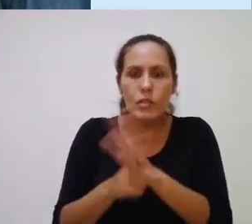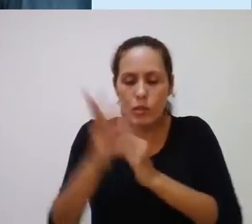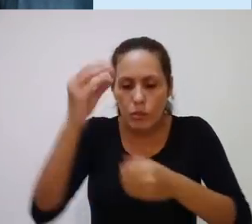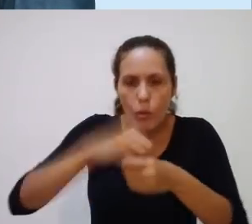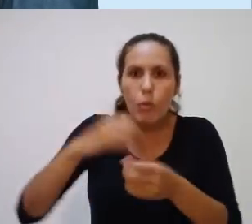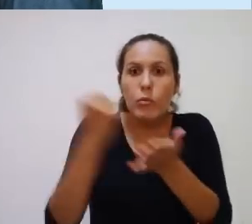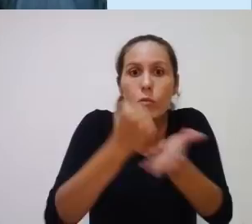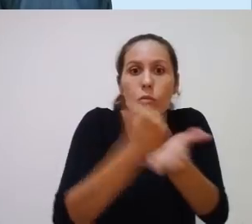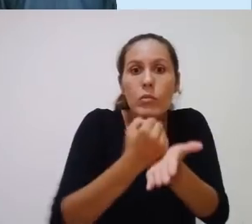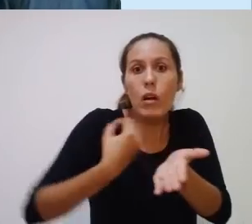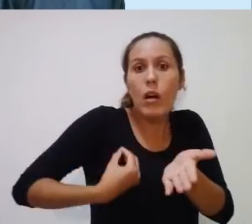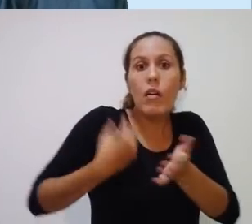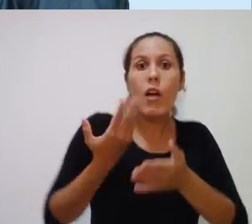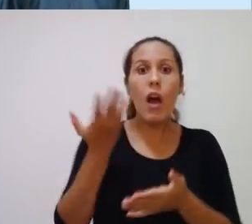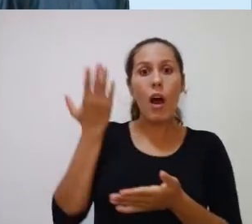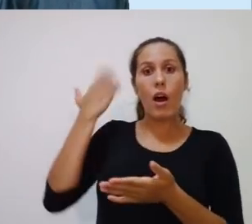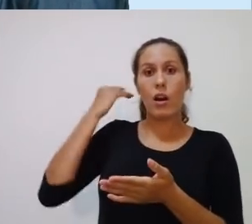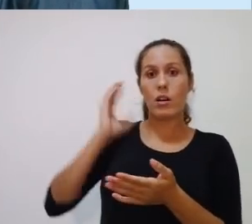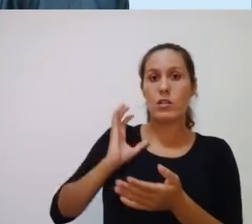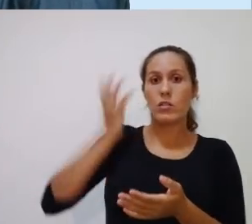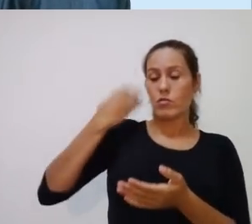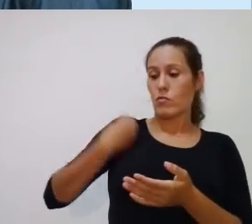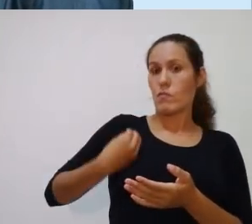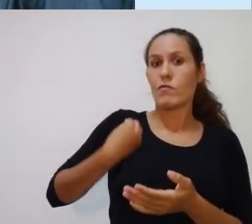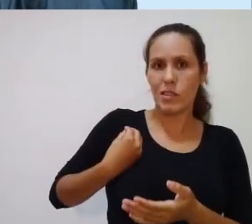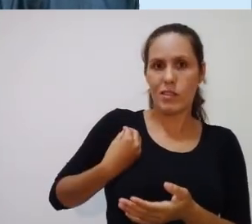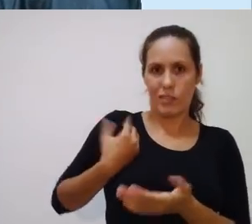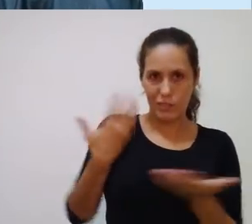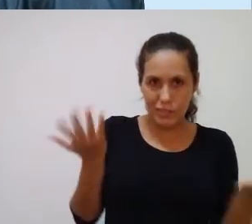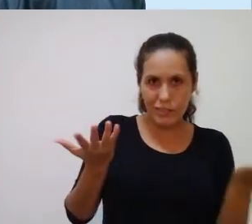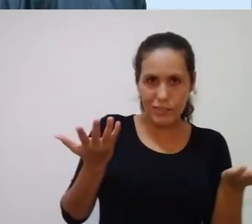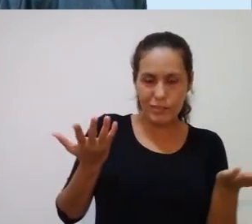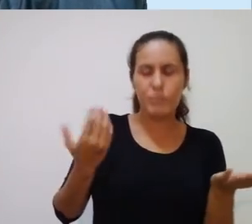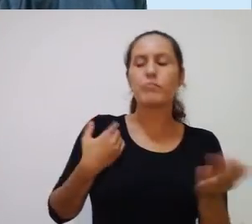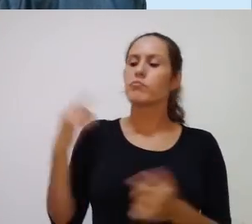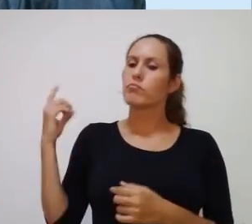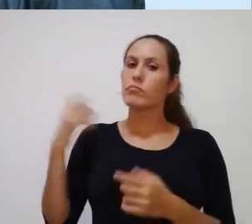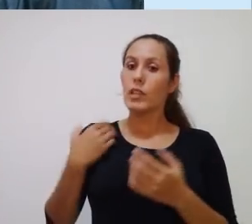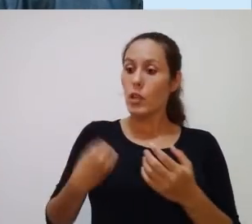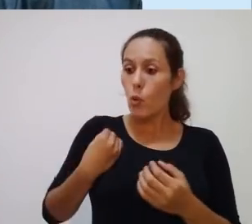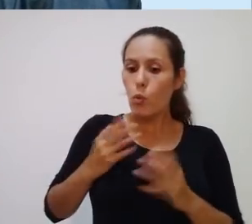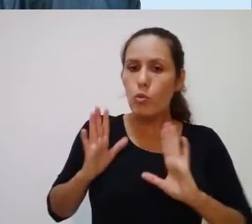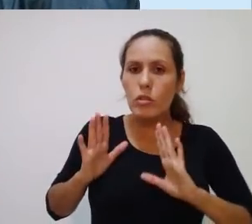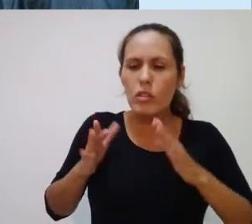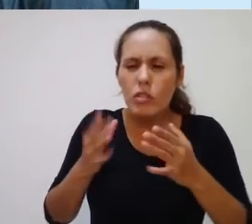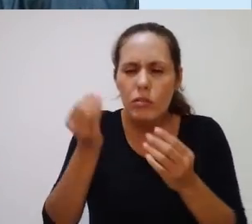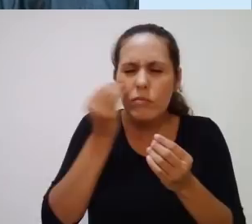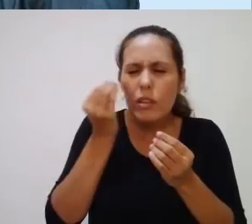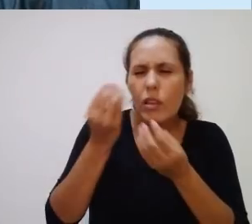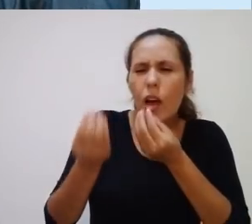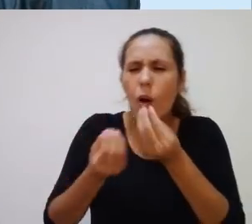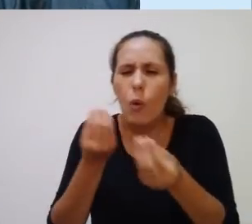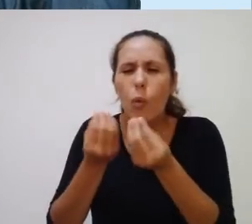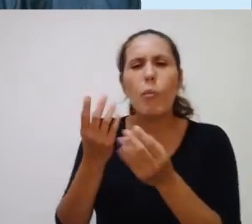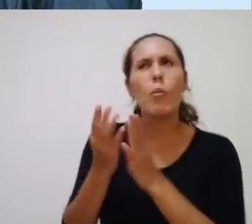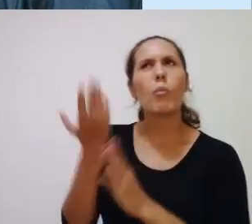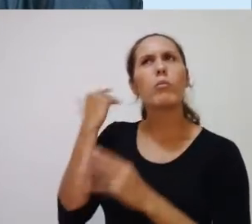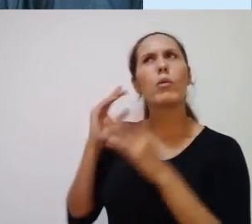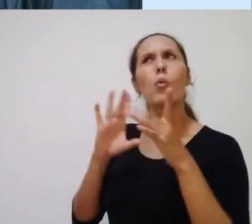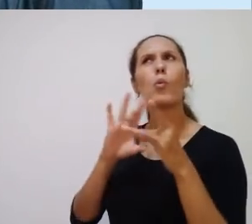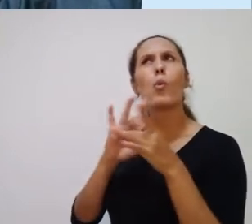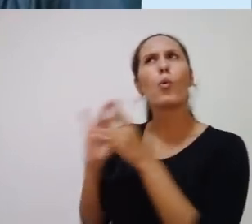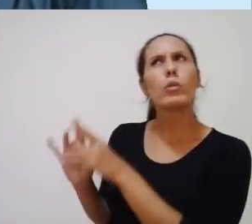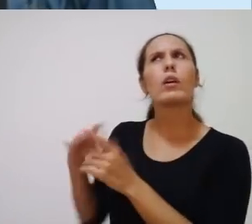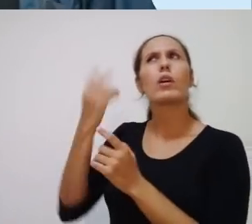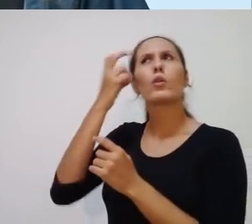por nossos antepassados, e hoje a gente vai tentar entender o meio que eles viviam, a cultura deles a partir de registros deixados